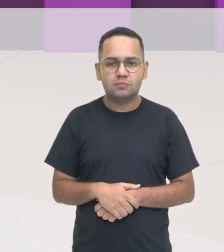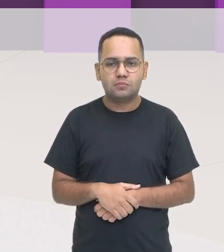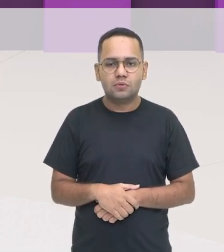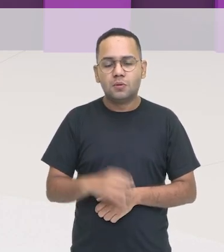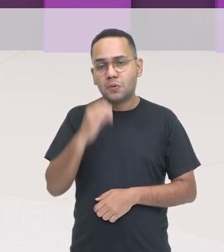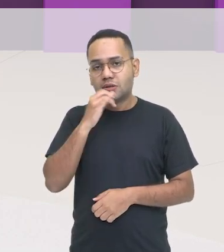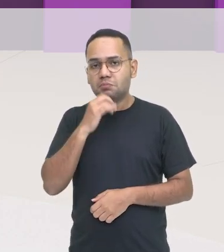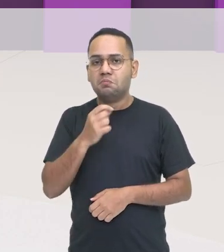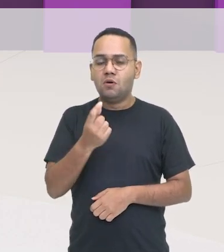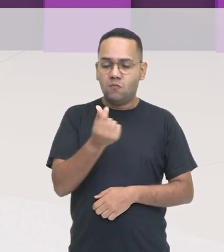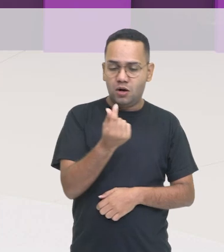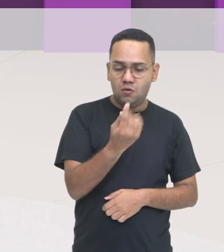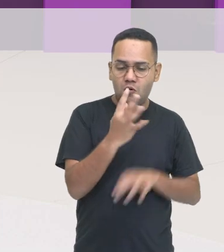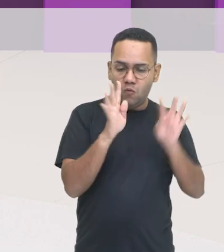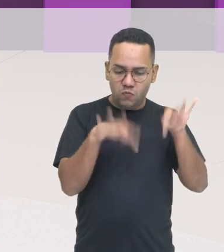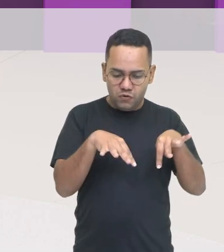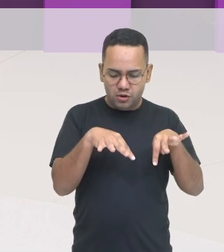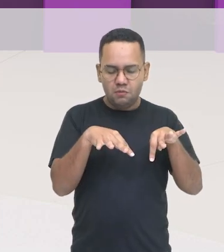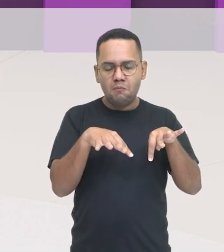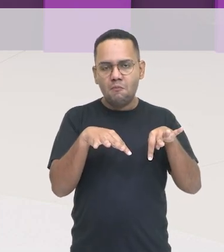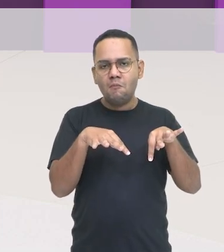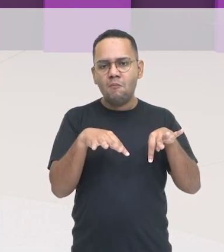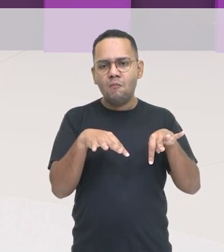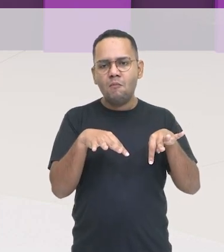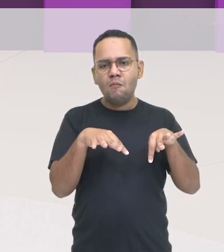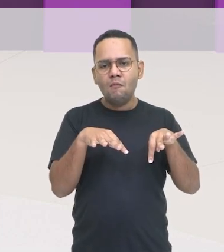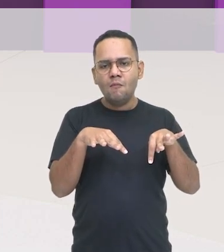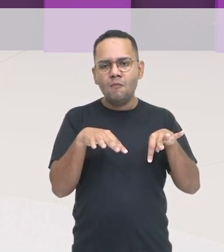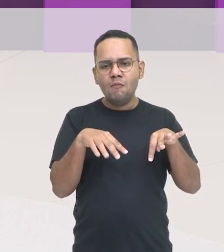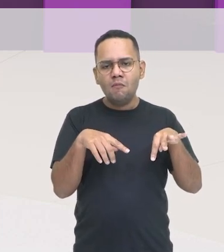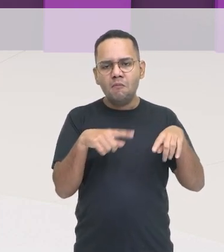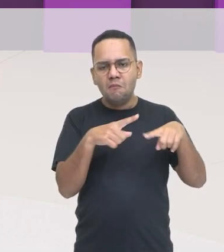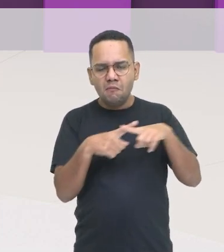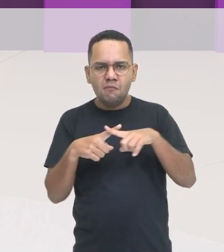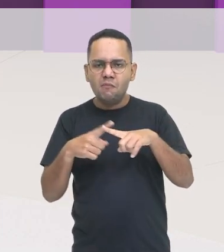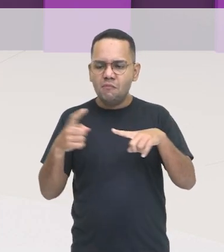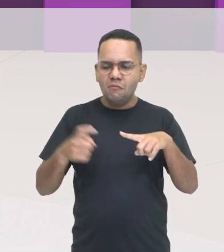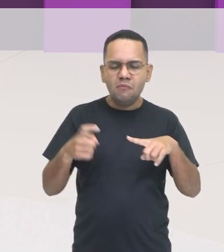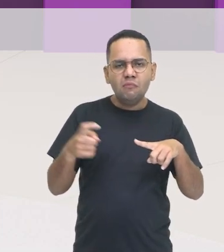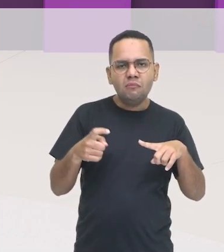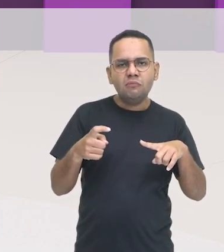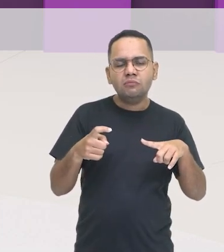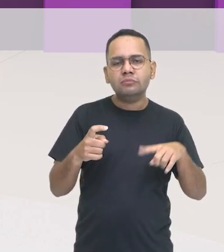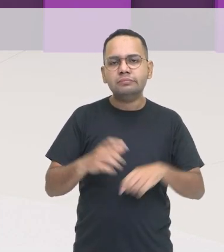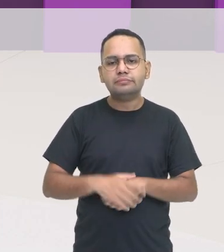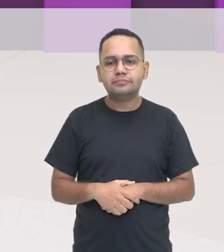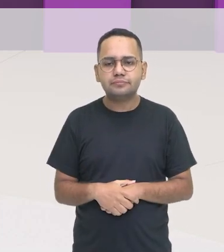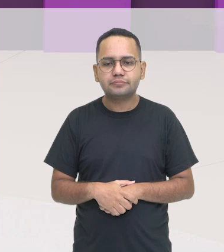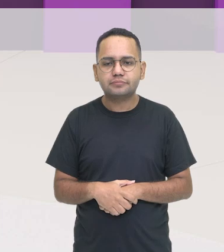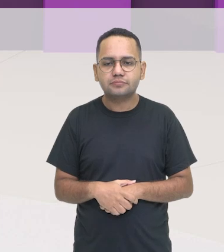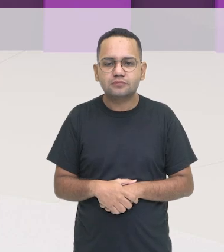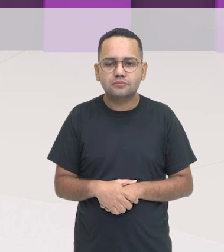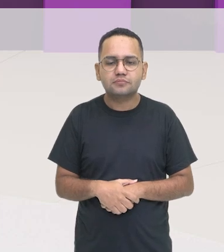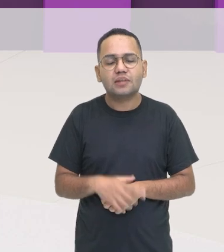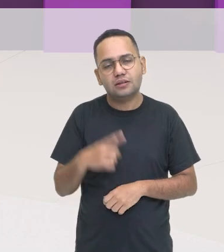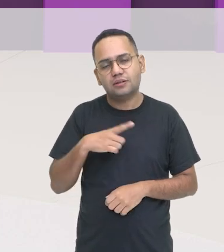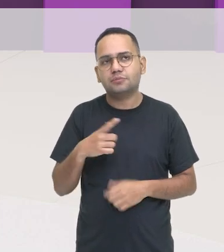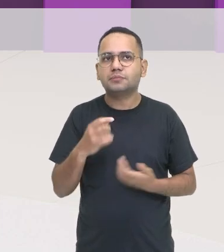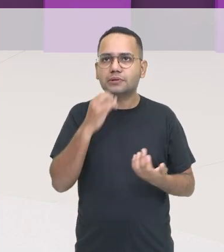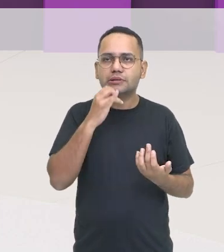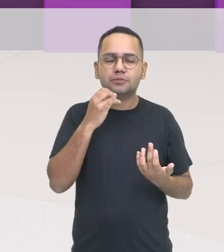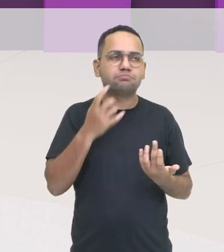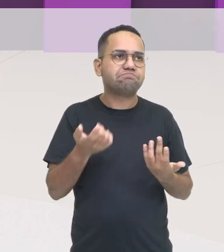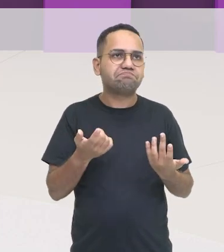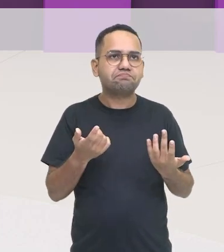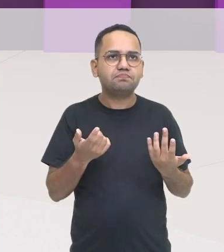preço final, eu substituo lá na minha expressãozinha, né? E eu consigo também a quantidade que eu vou ter